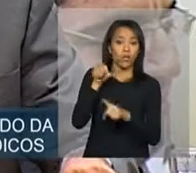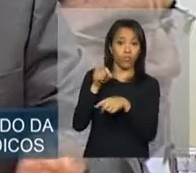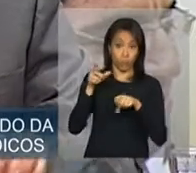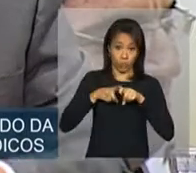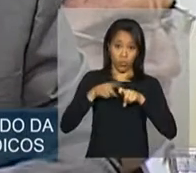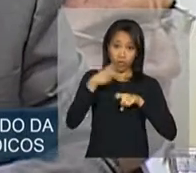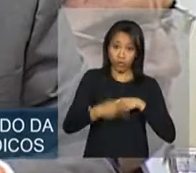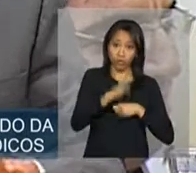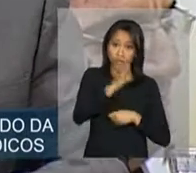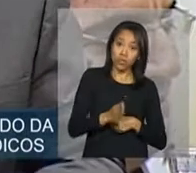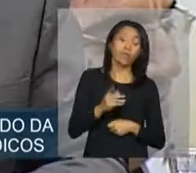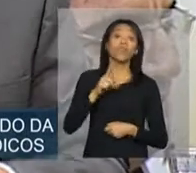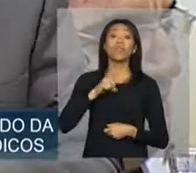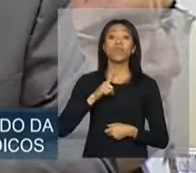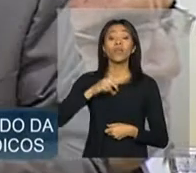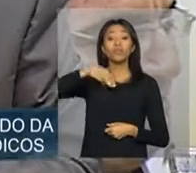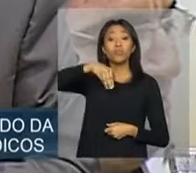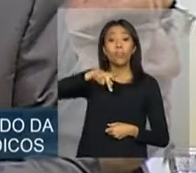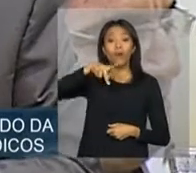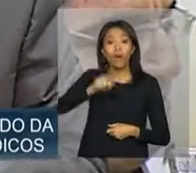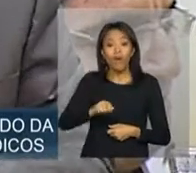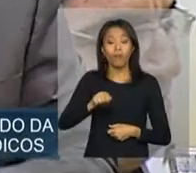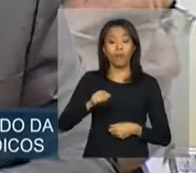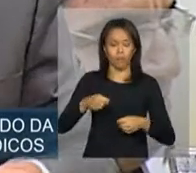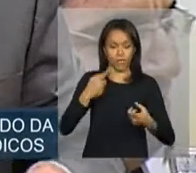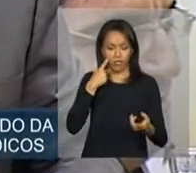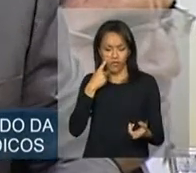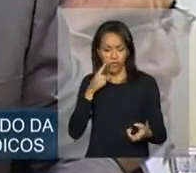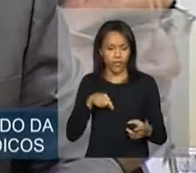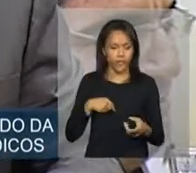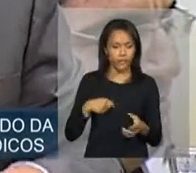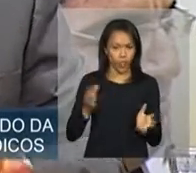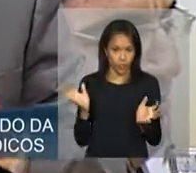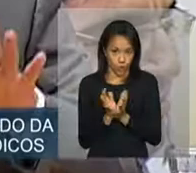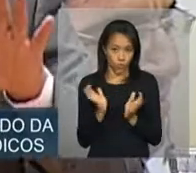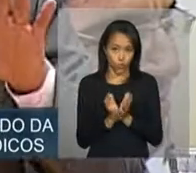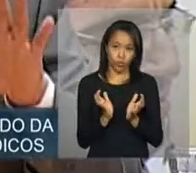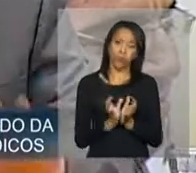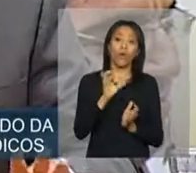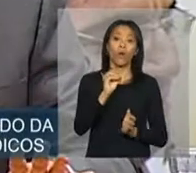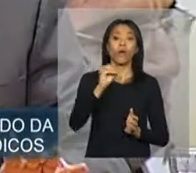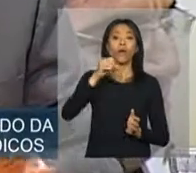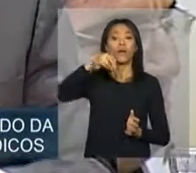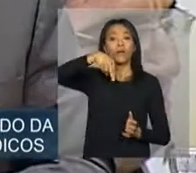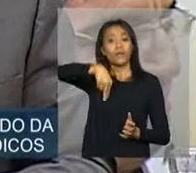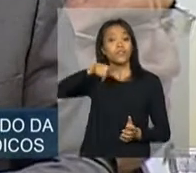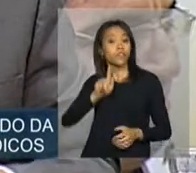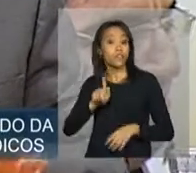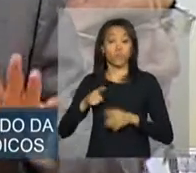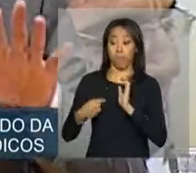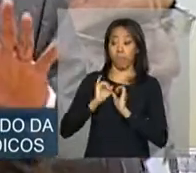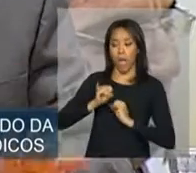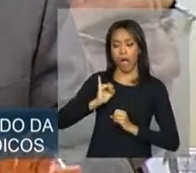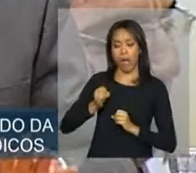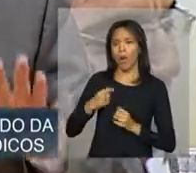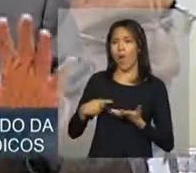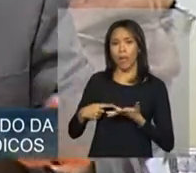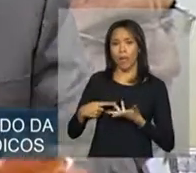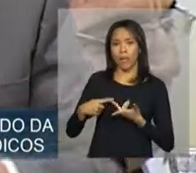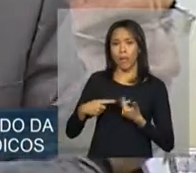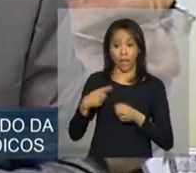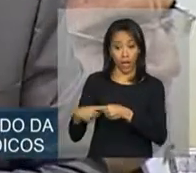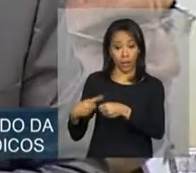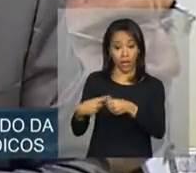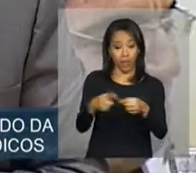individualmente nós temos um mapa para poder sentar com essas organizações poder expor para elas Quais são os municípios qual